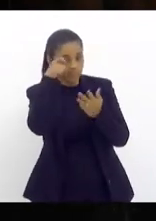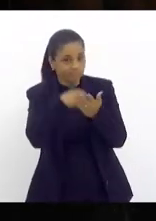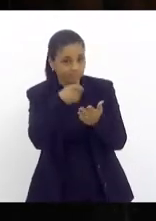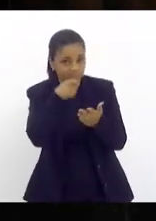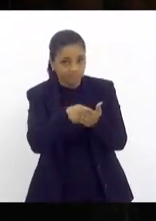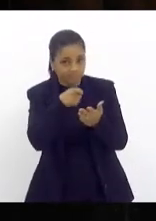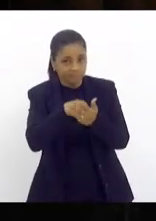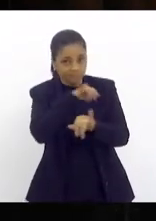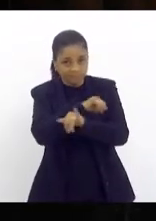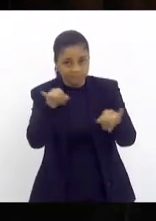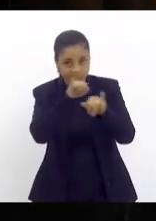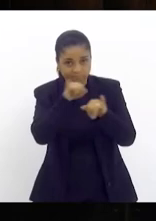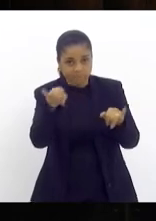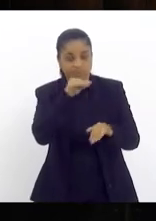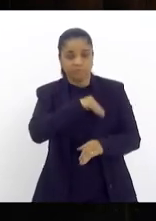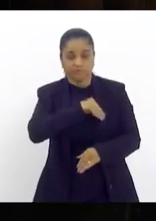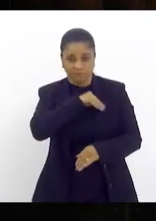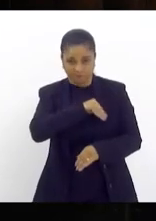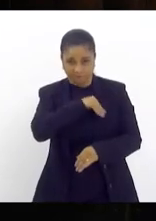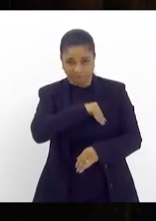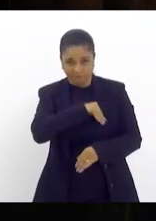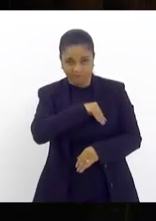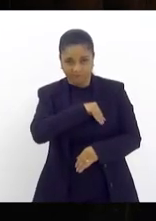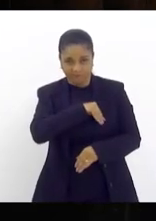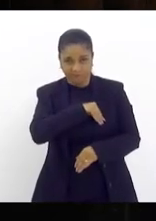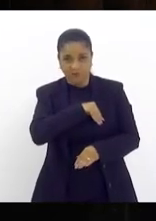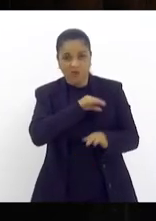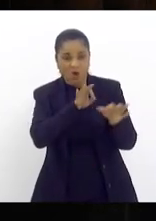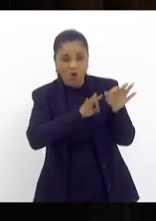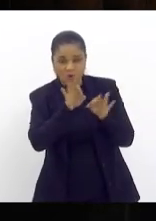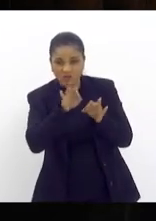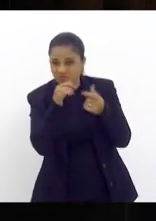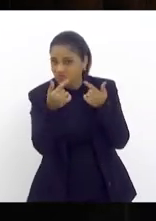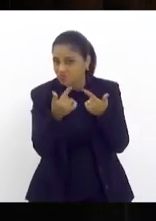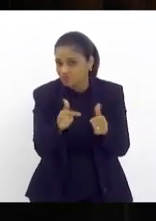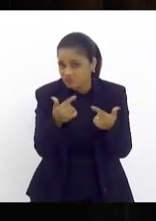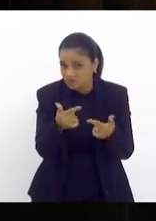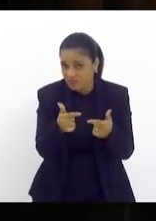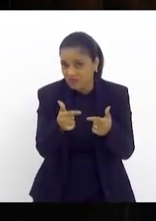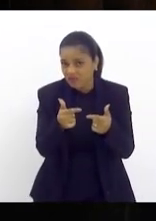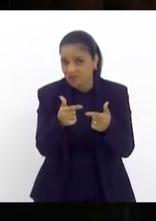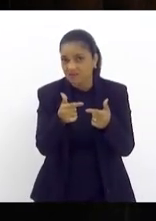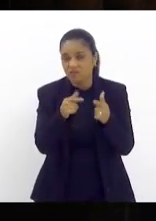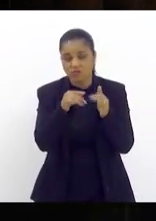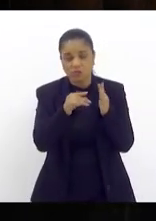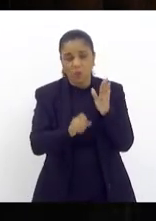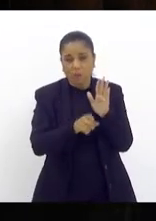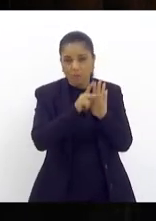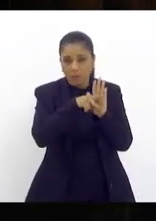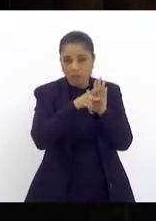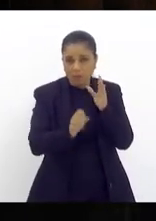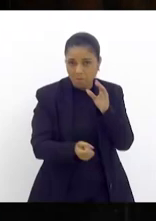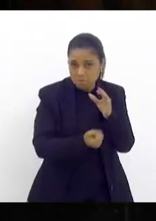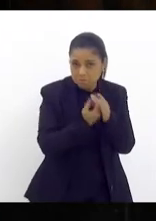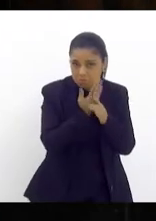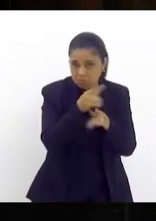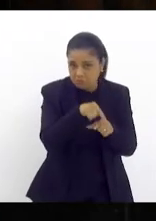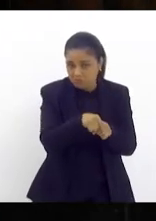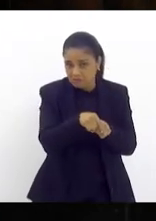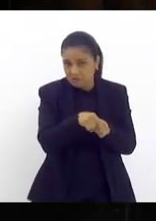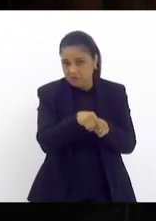de um calendário de pagamento, porque essa desorganização que se alastra desde que o programa foi criado